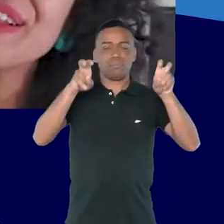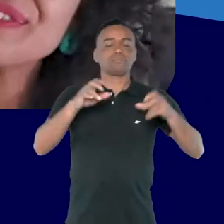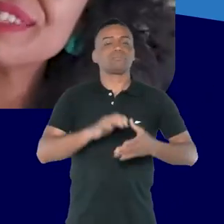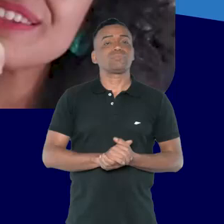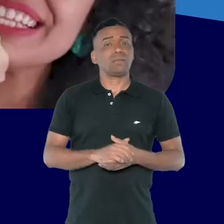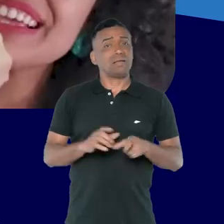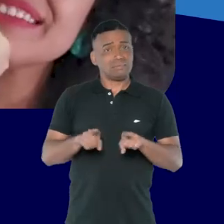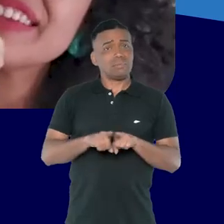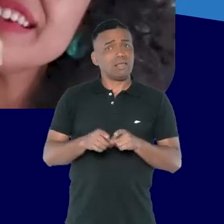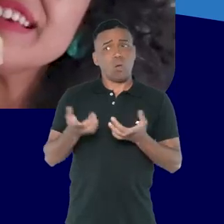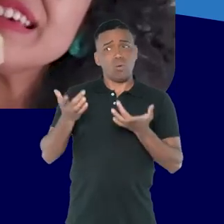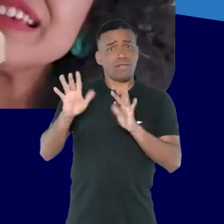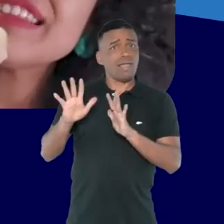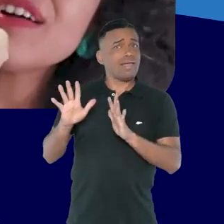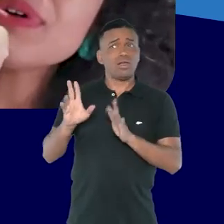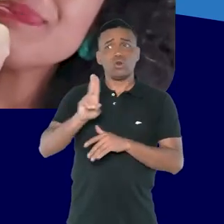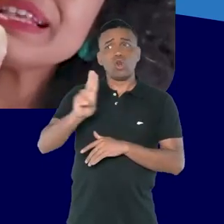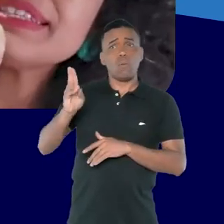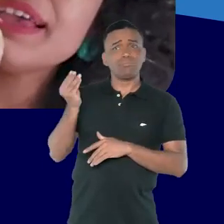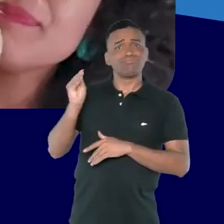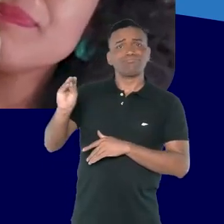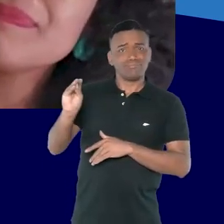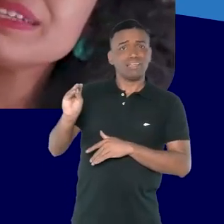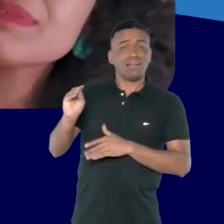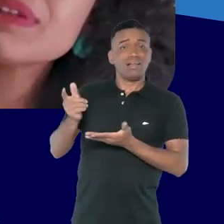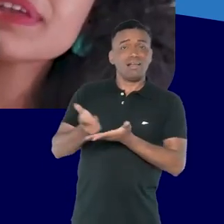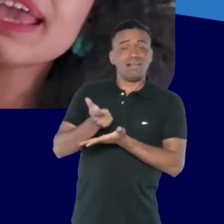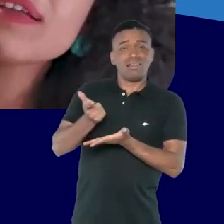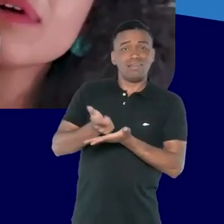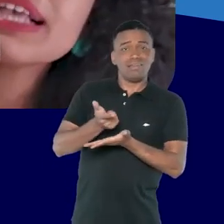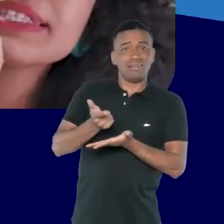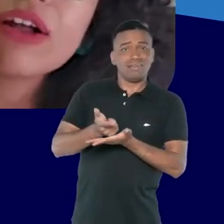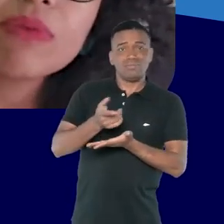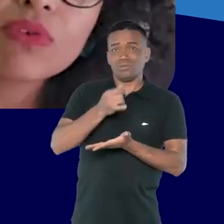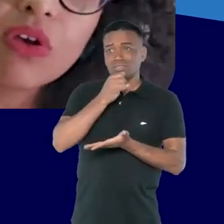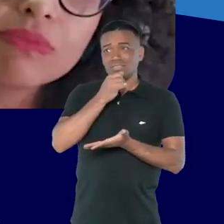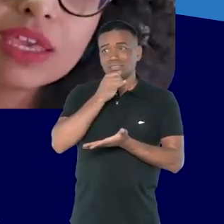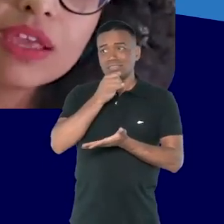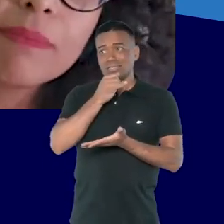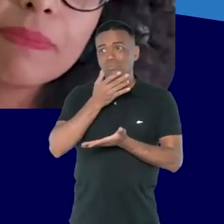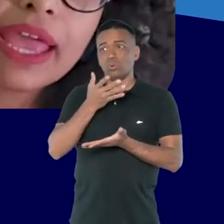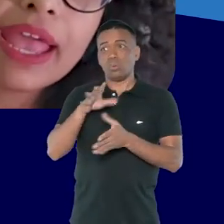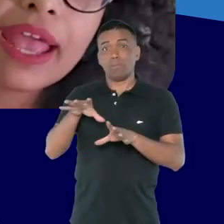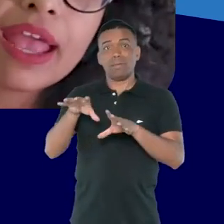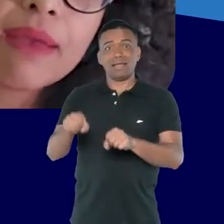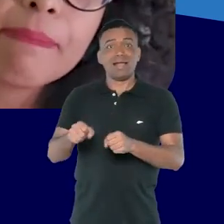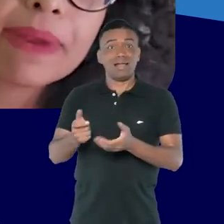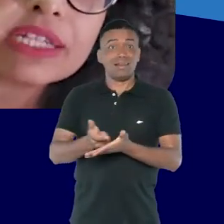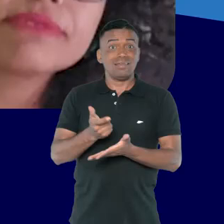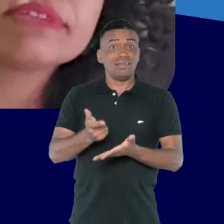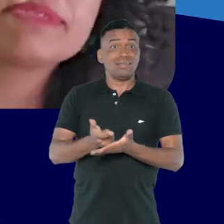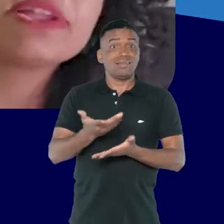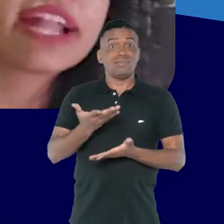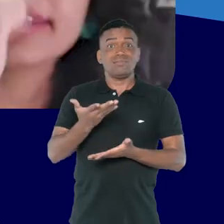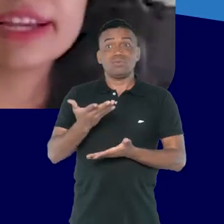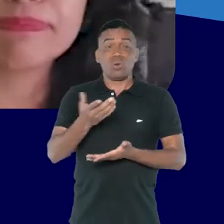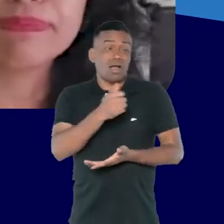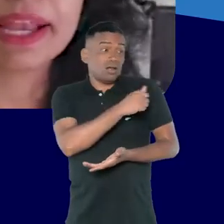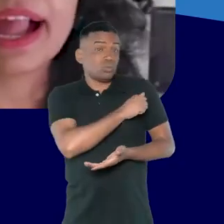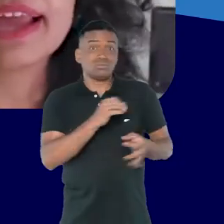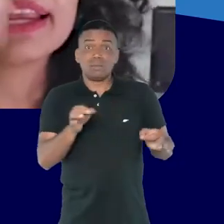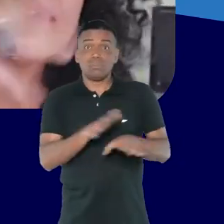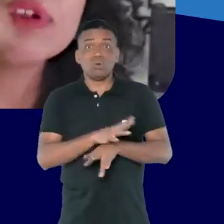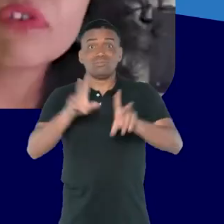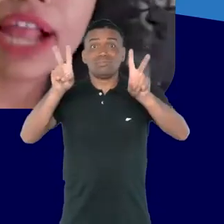lá dos adolescentes. Então, eu pensei, mas eu também não quero assinar o meu nome para as bibliotecárias